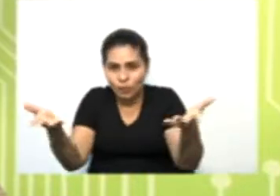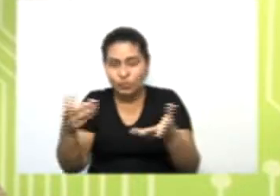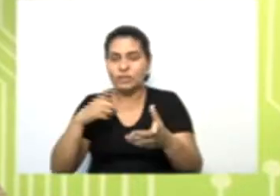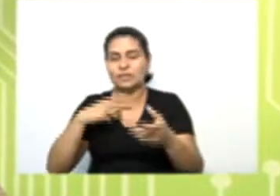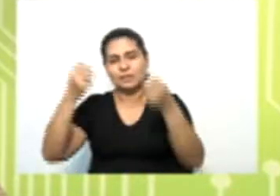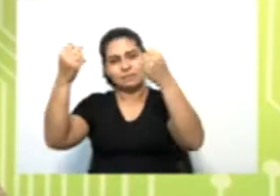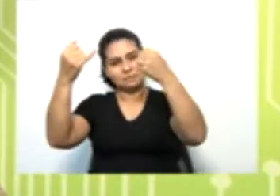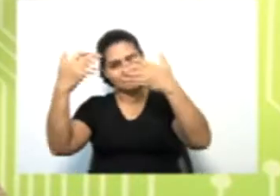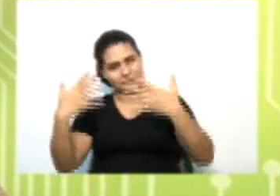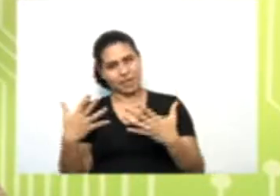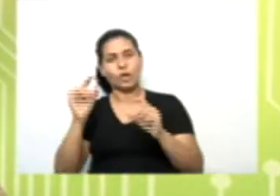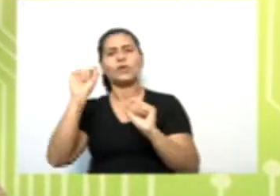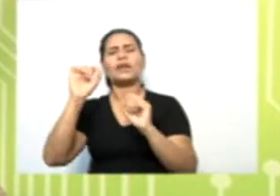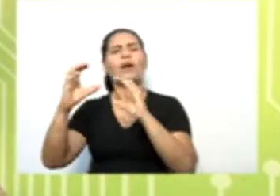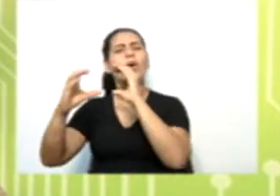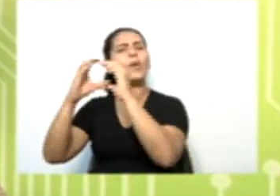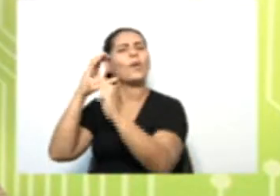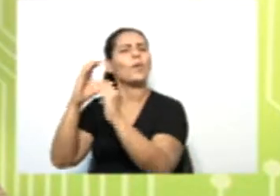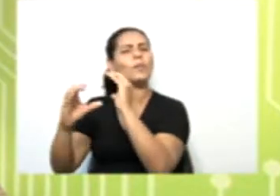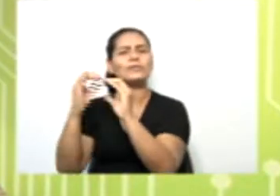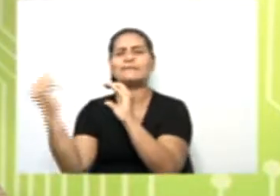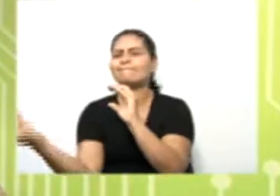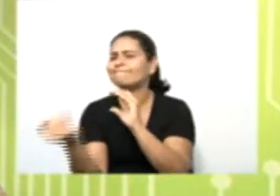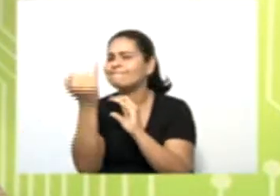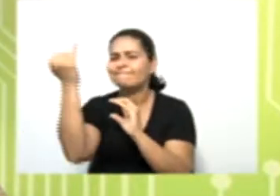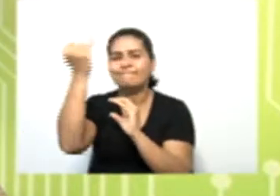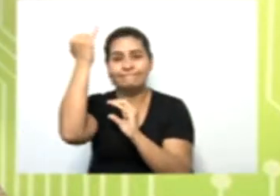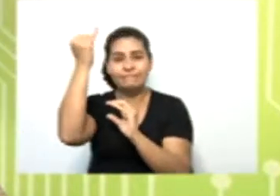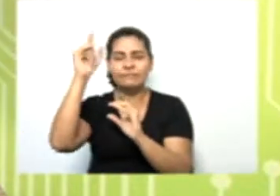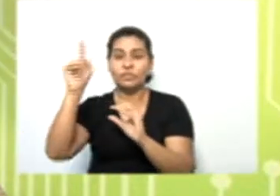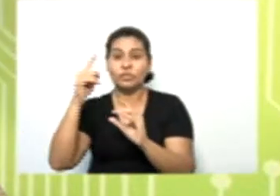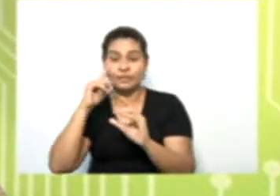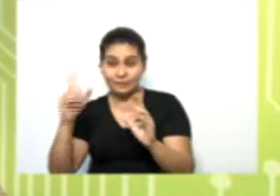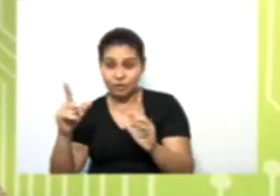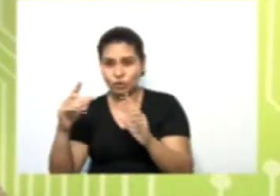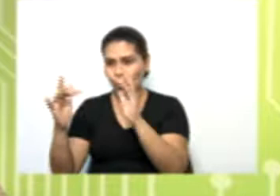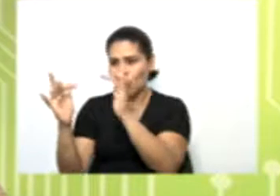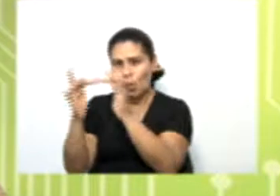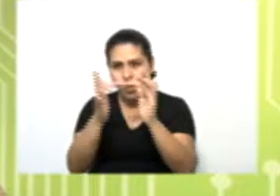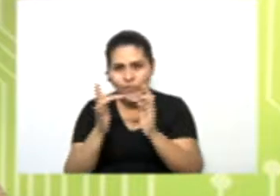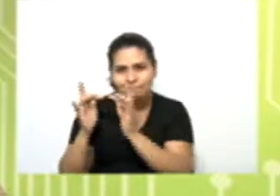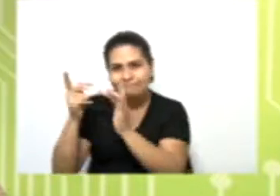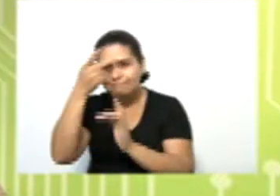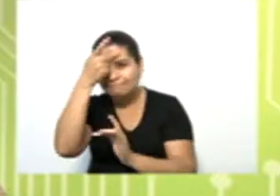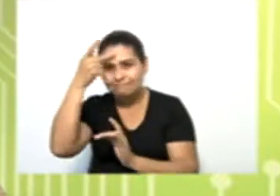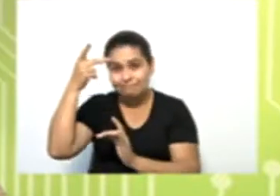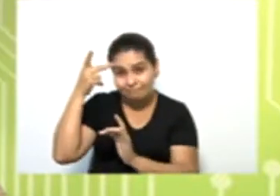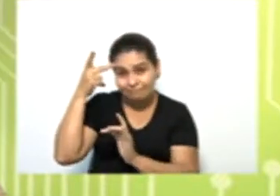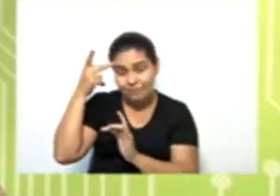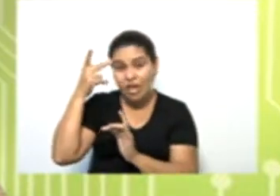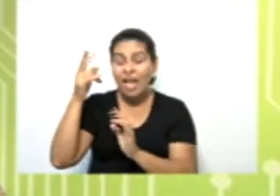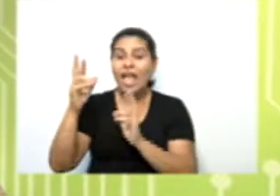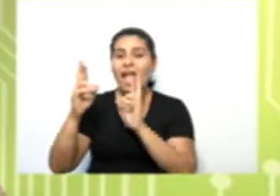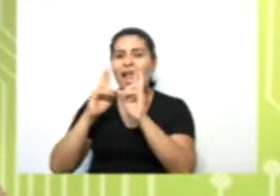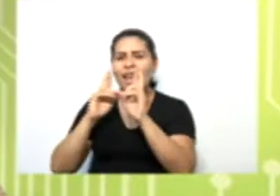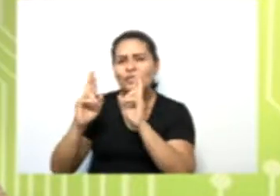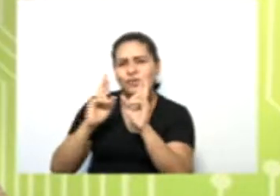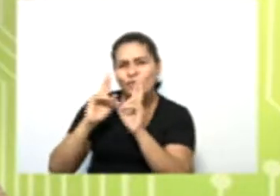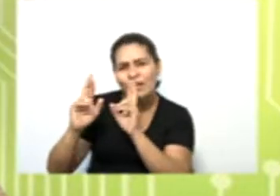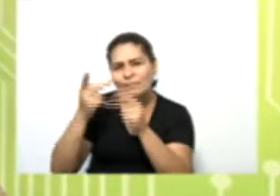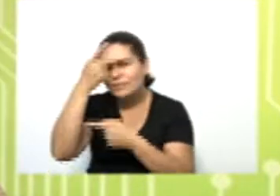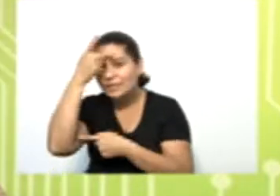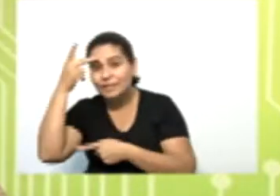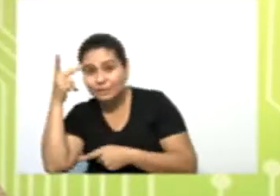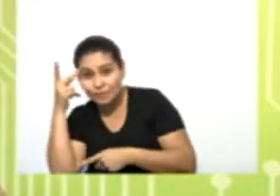falar sobre essa comunicação tão importante no processo de relações humanas, né, de relacionamento